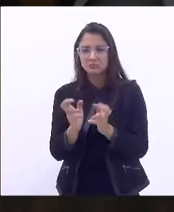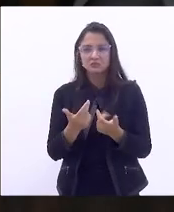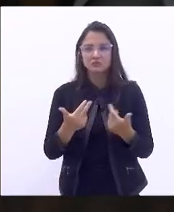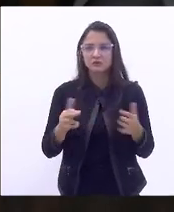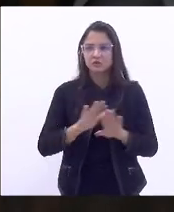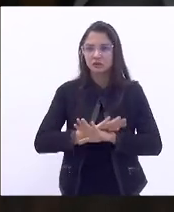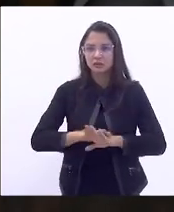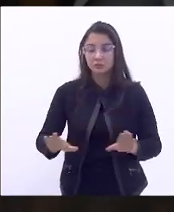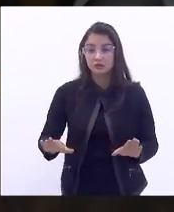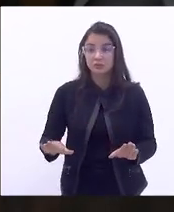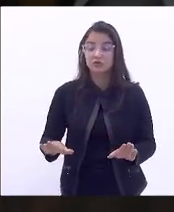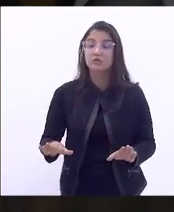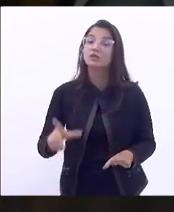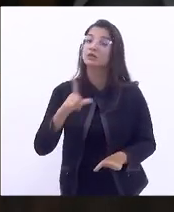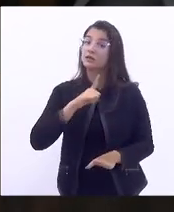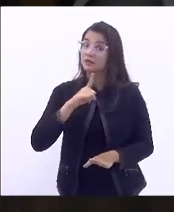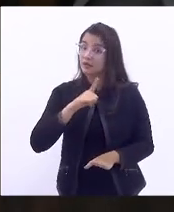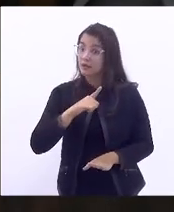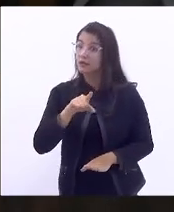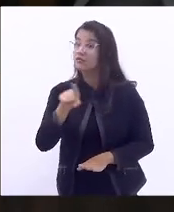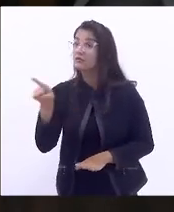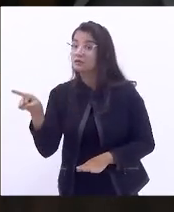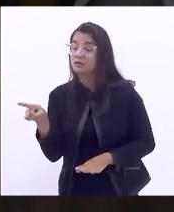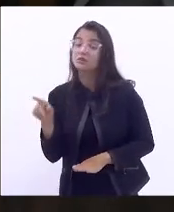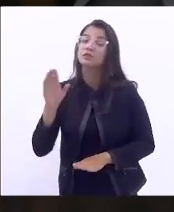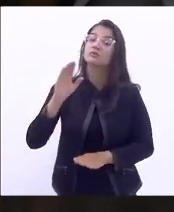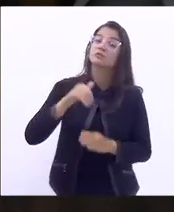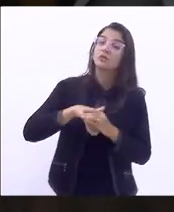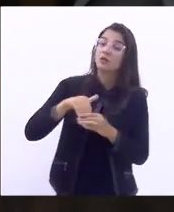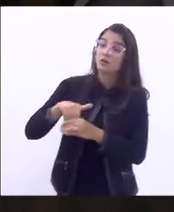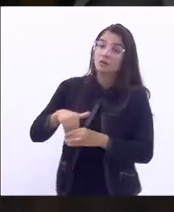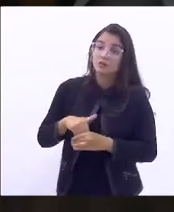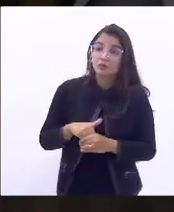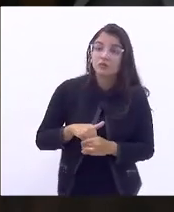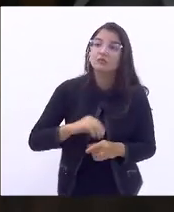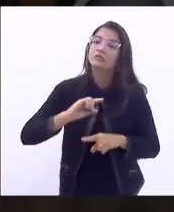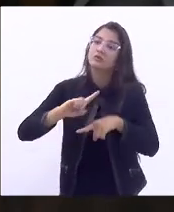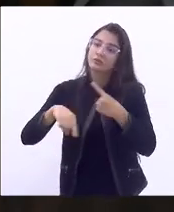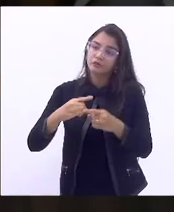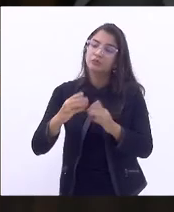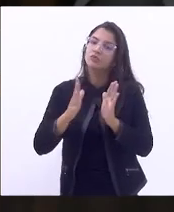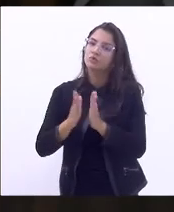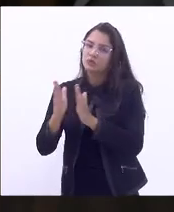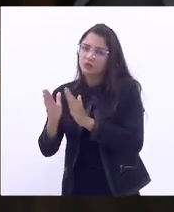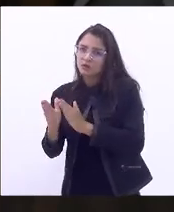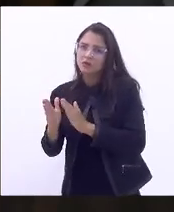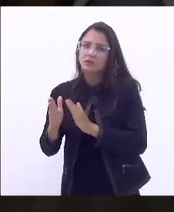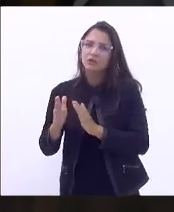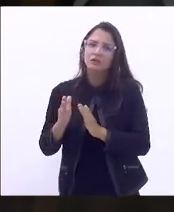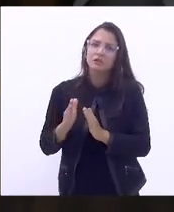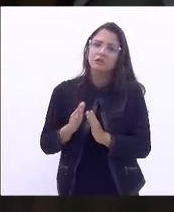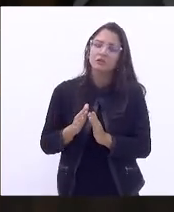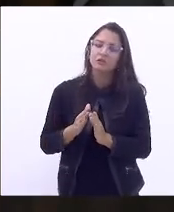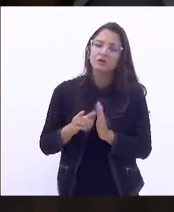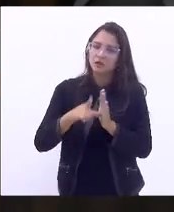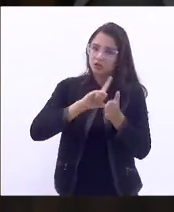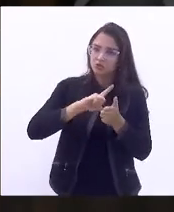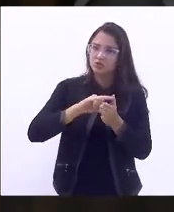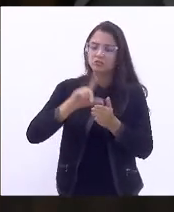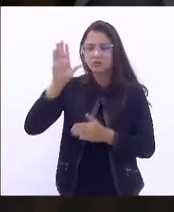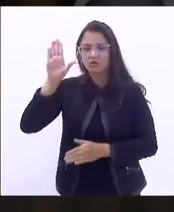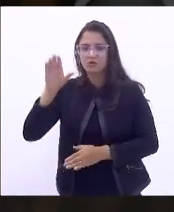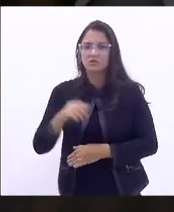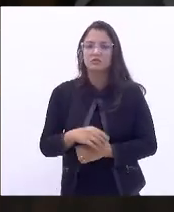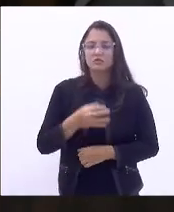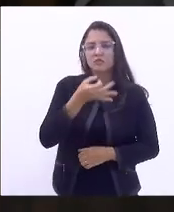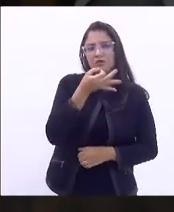na verdade, tem declarações de voto que antecede pela ordem. Depois, questão de ordem, antecede a declaração. Mas,